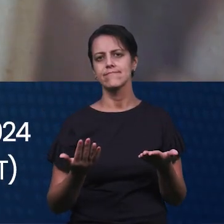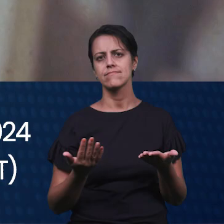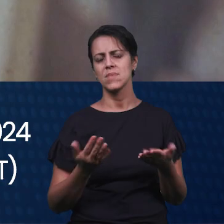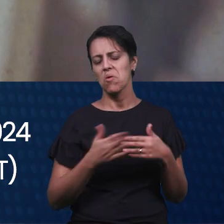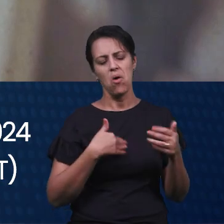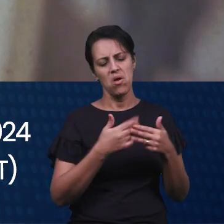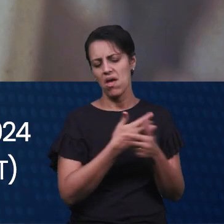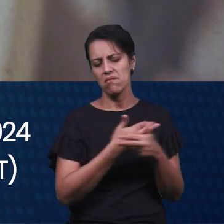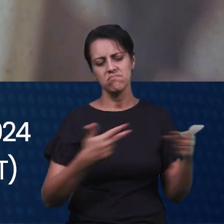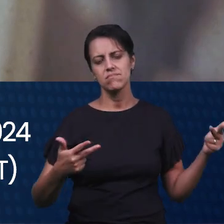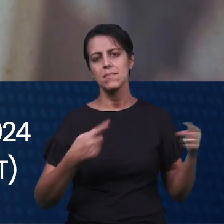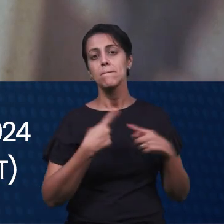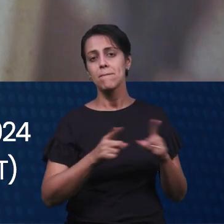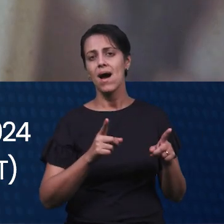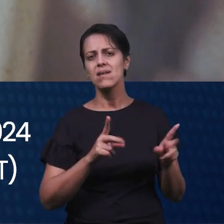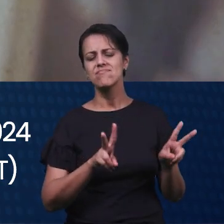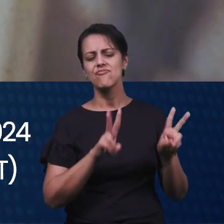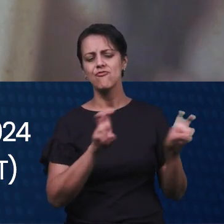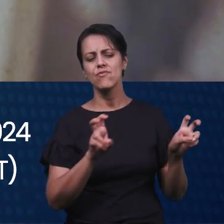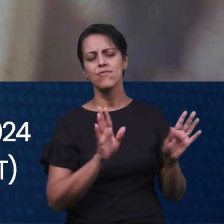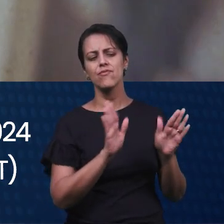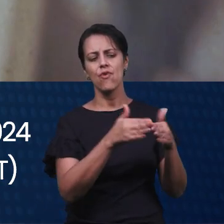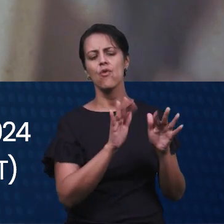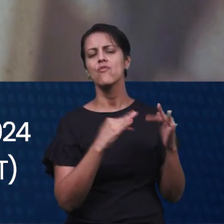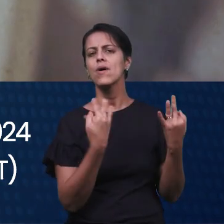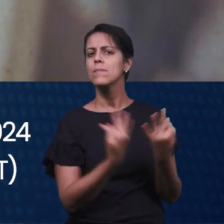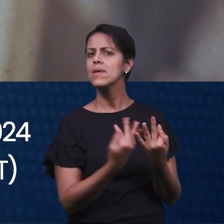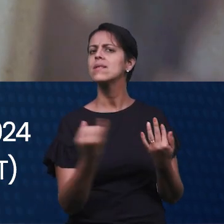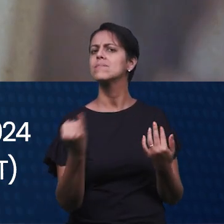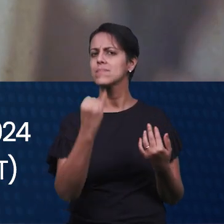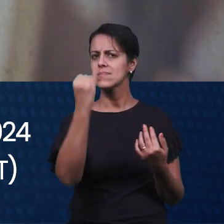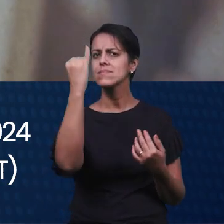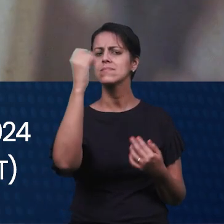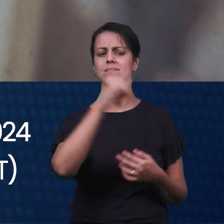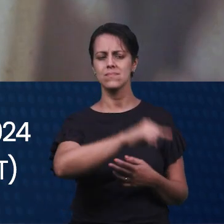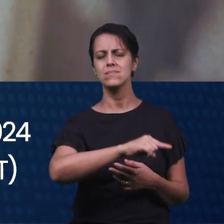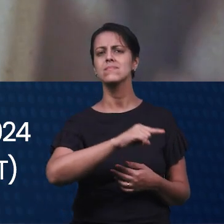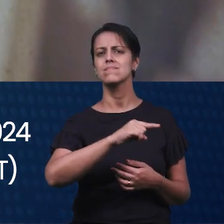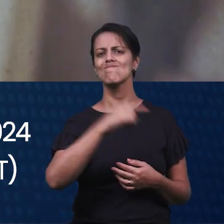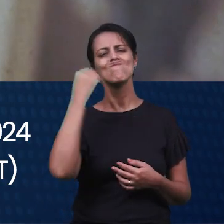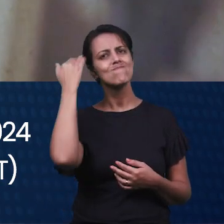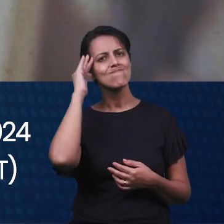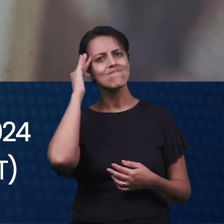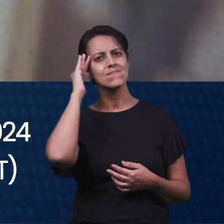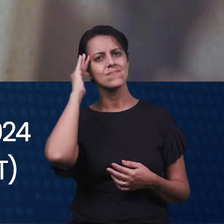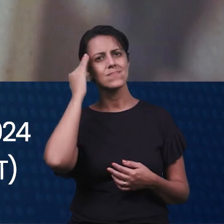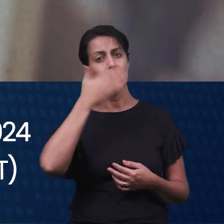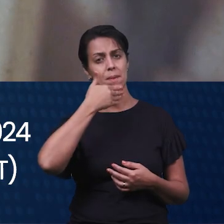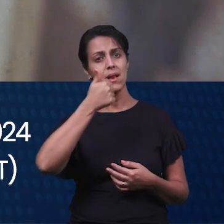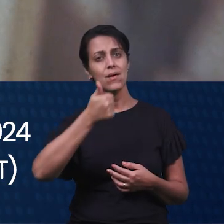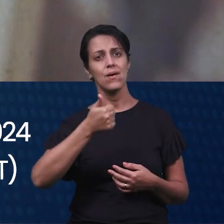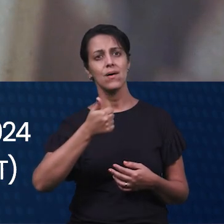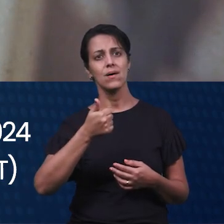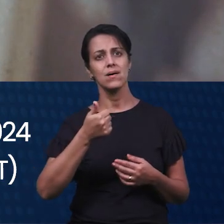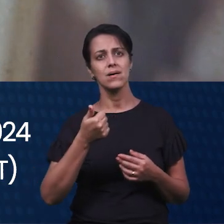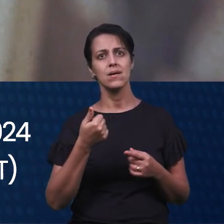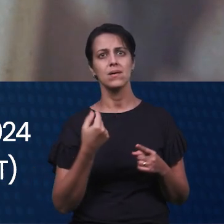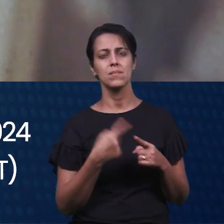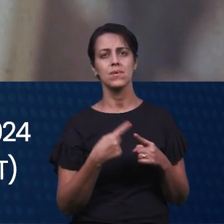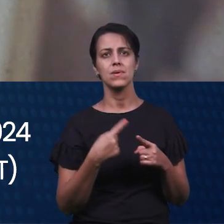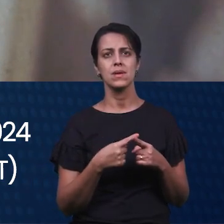pessoas elas tenham essa compreensão. Elas saibam que o fato de